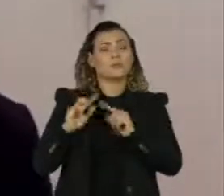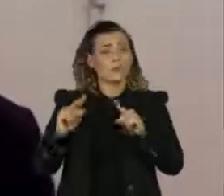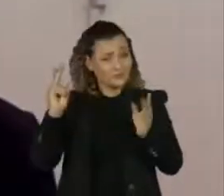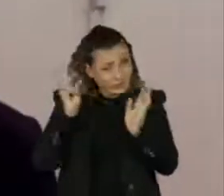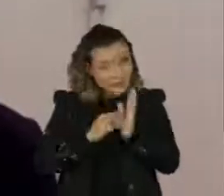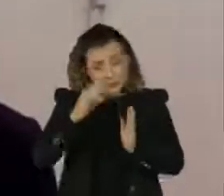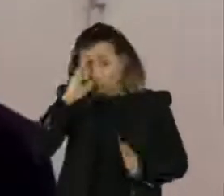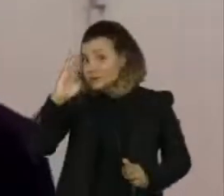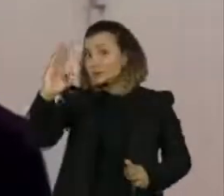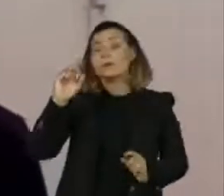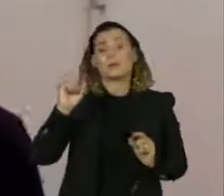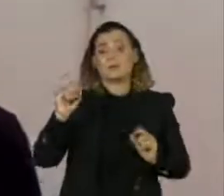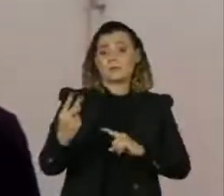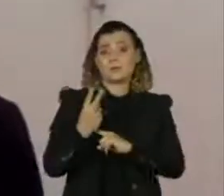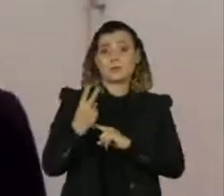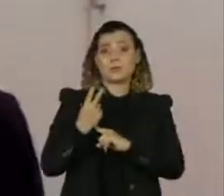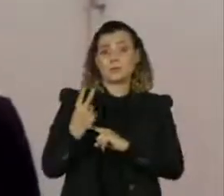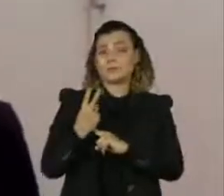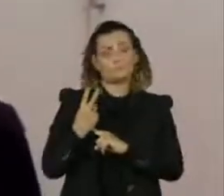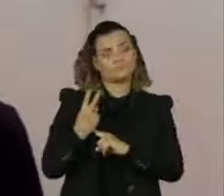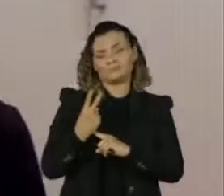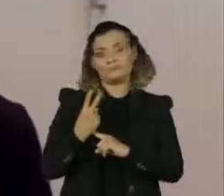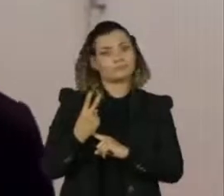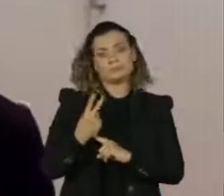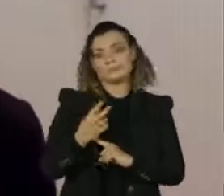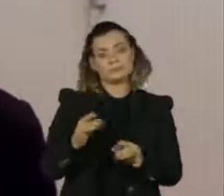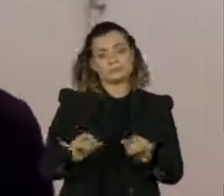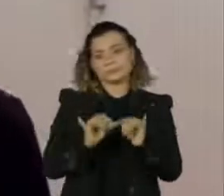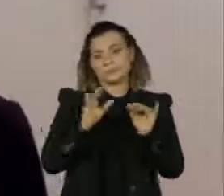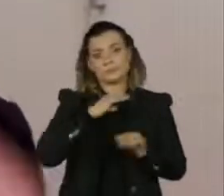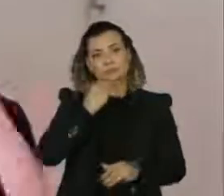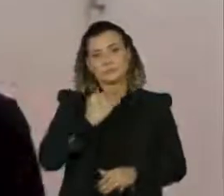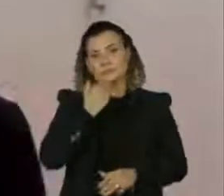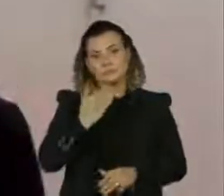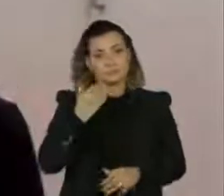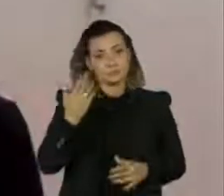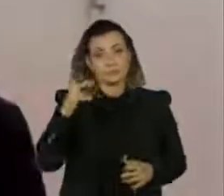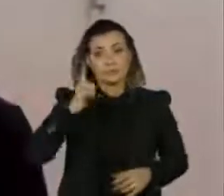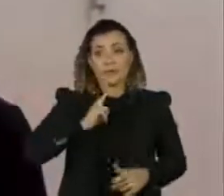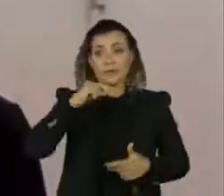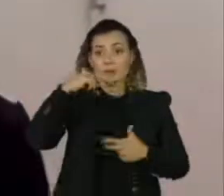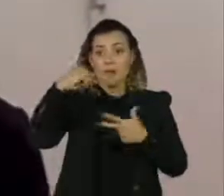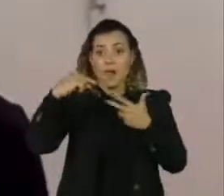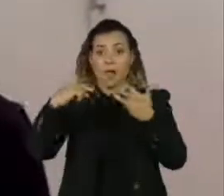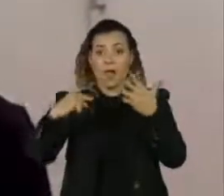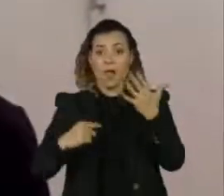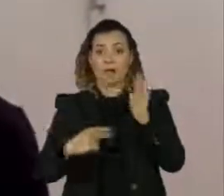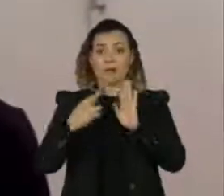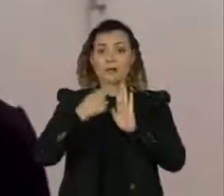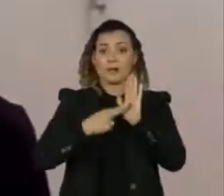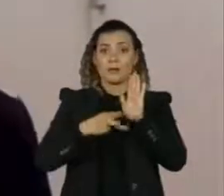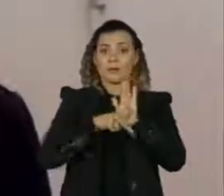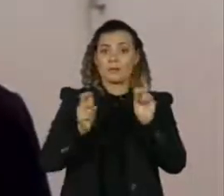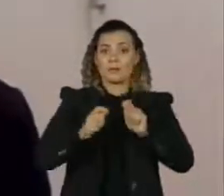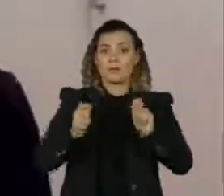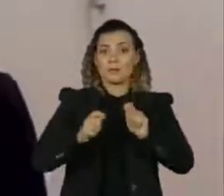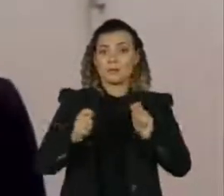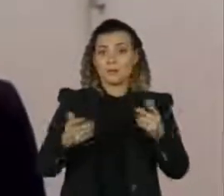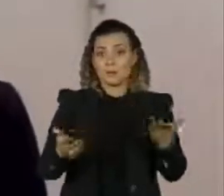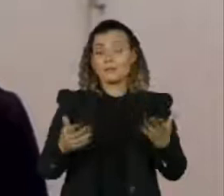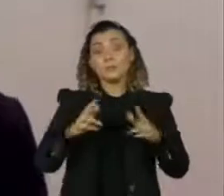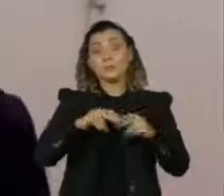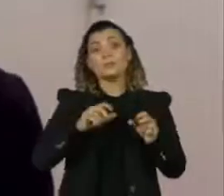grande instrumento de legítima defesa é uma falácia, né? Há uma série de outras medidas que podem ser tomadas